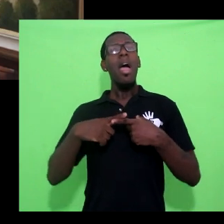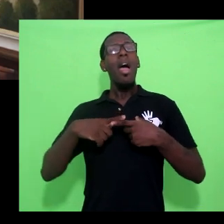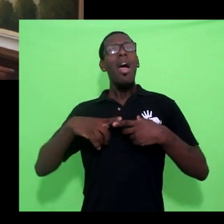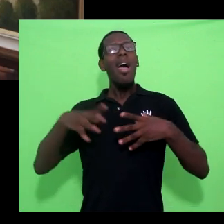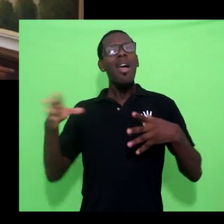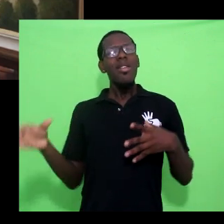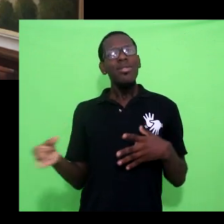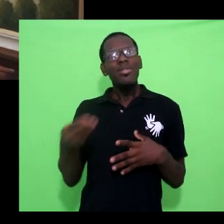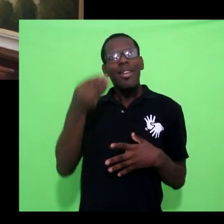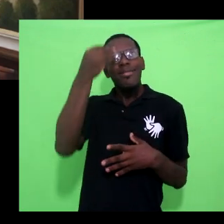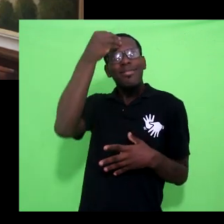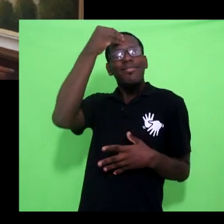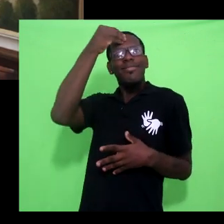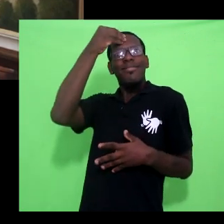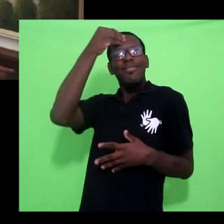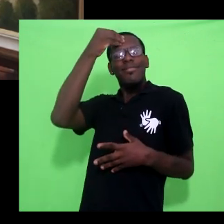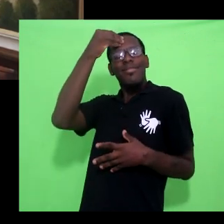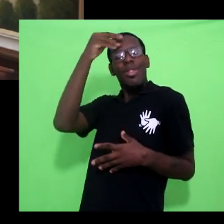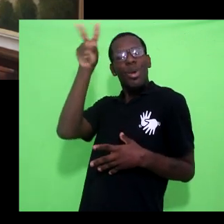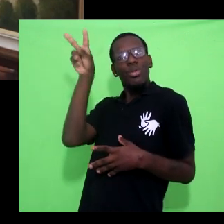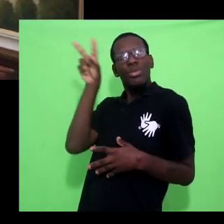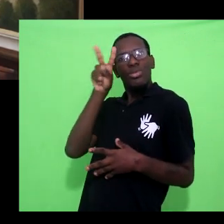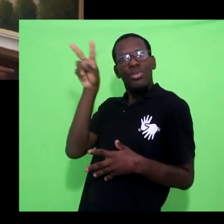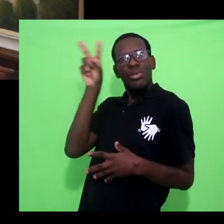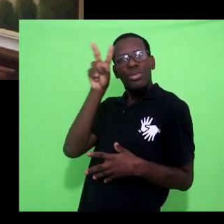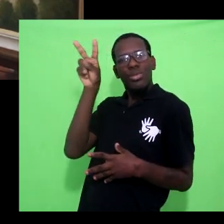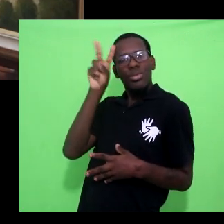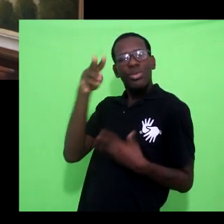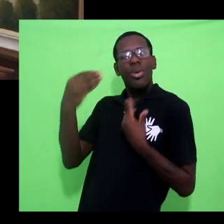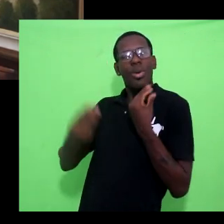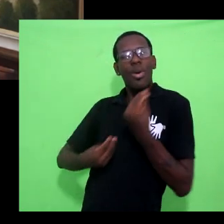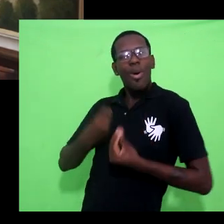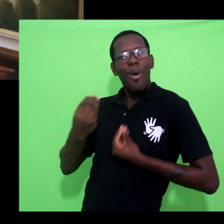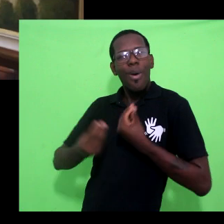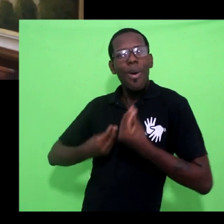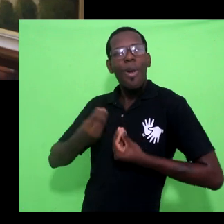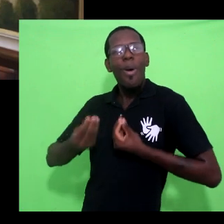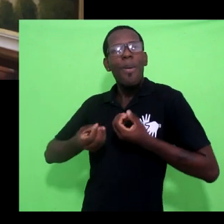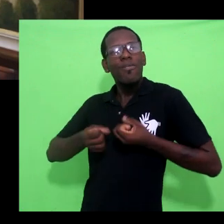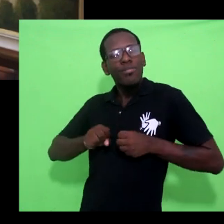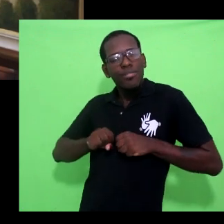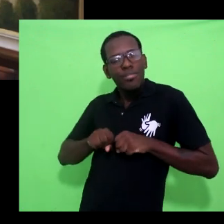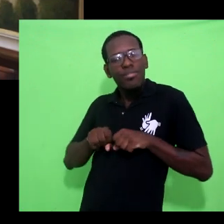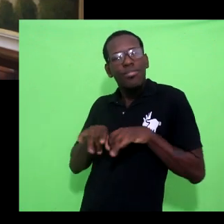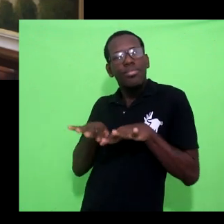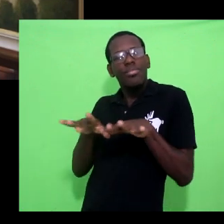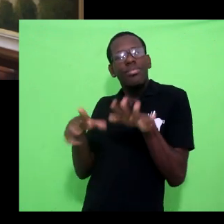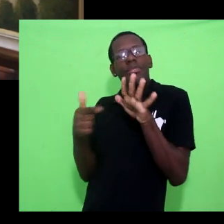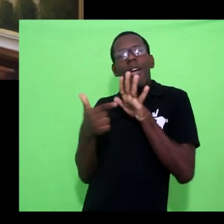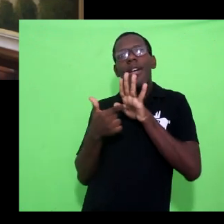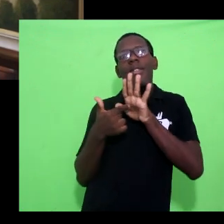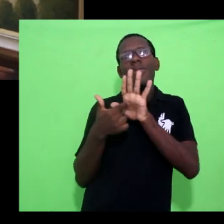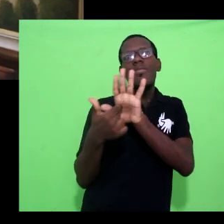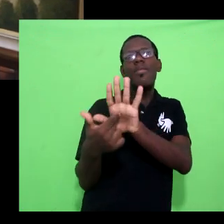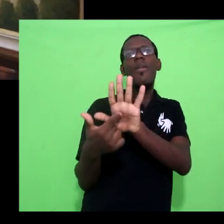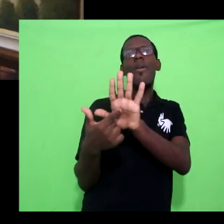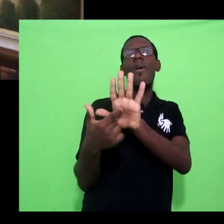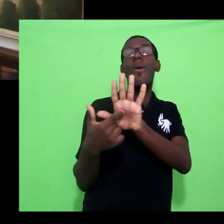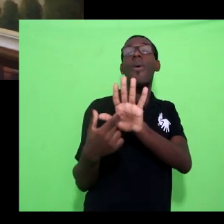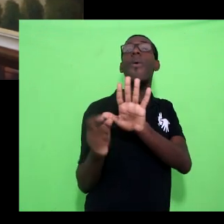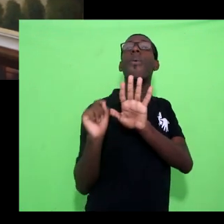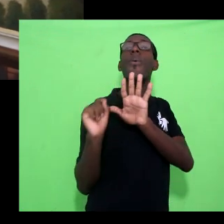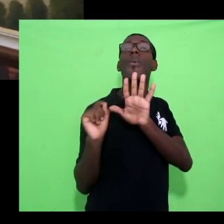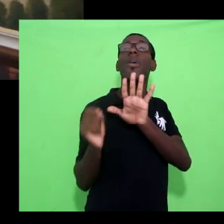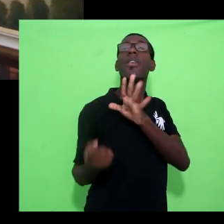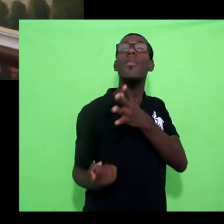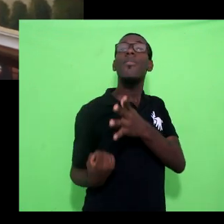que o trabalho do Instituto é extremamente importante, porque a manutenção da memória, e não só a guarda da memória,